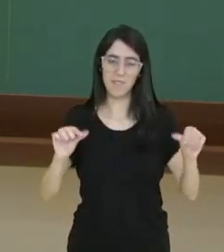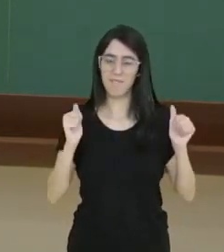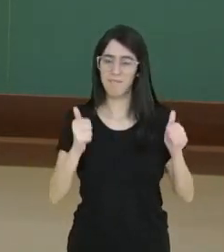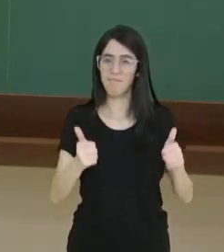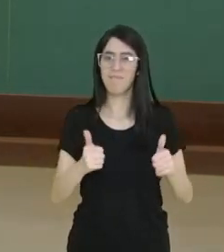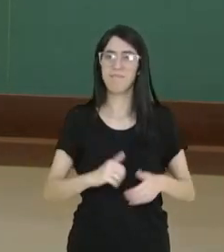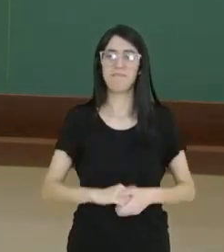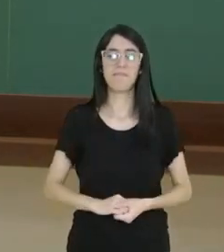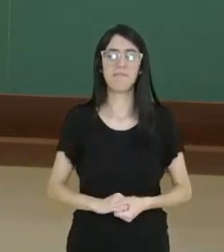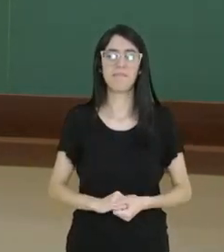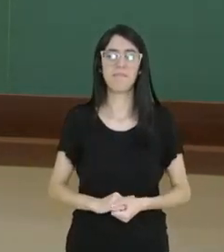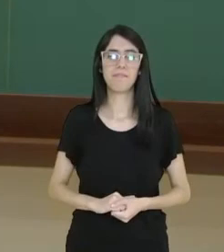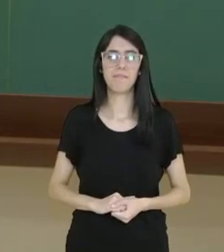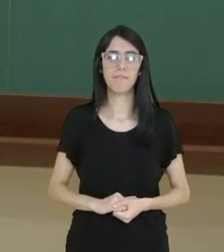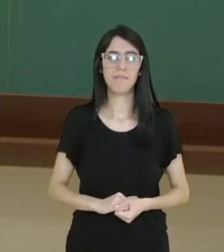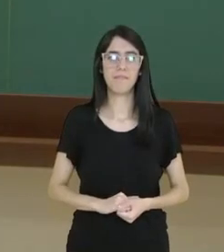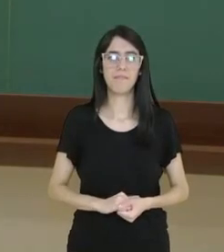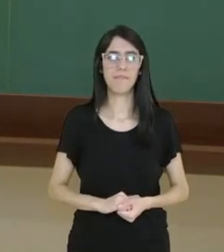certo?